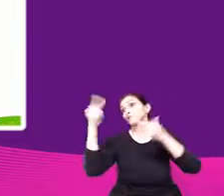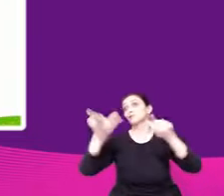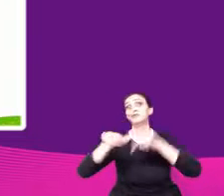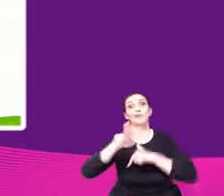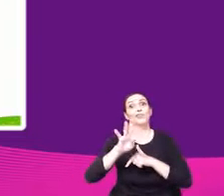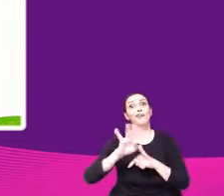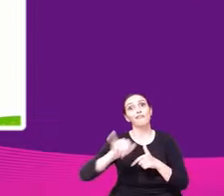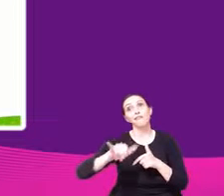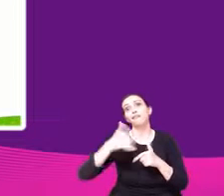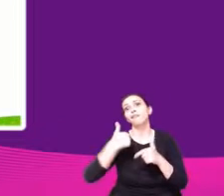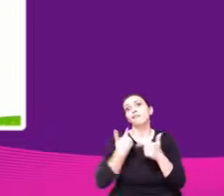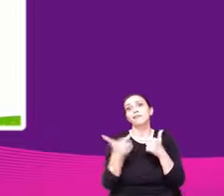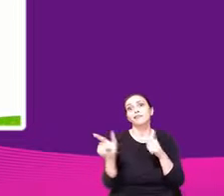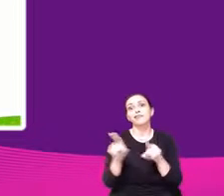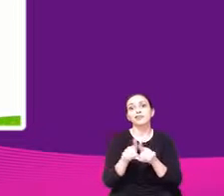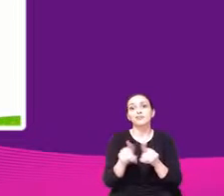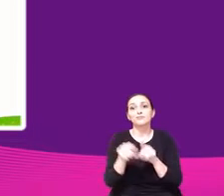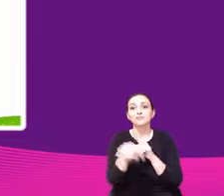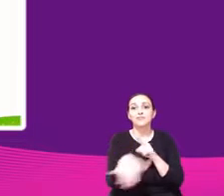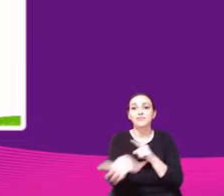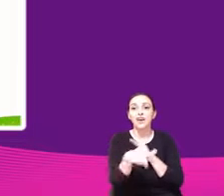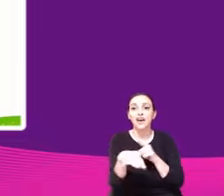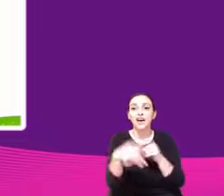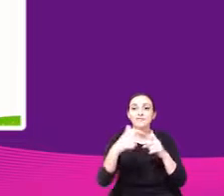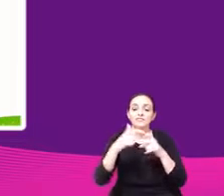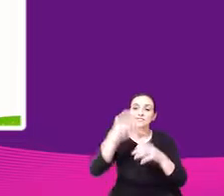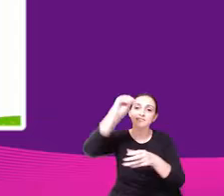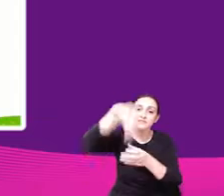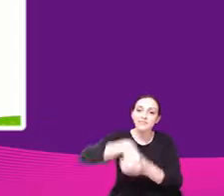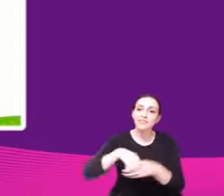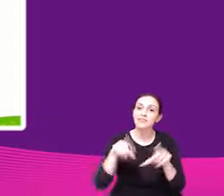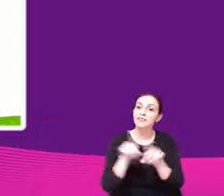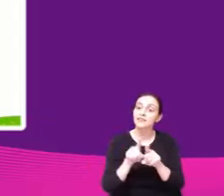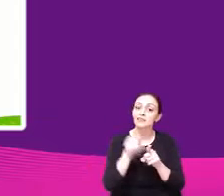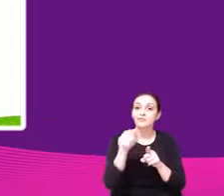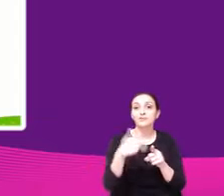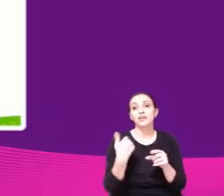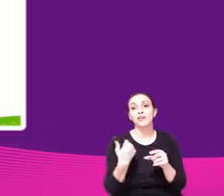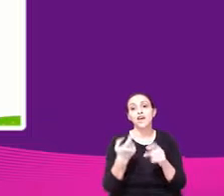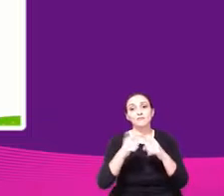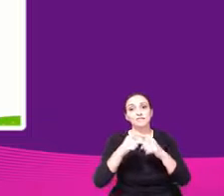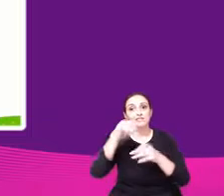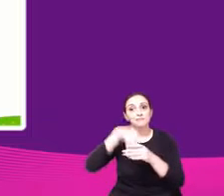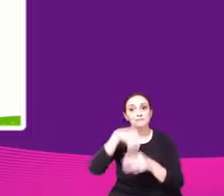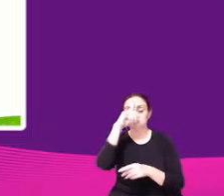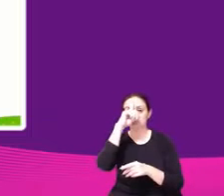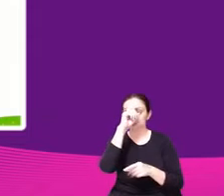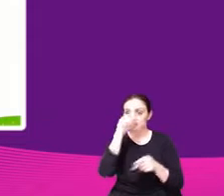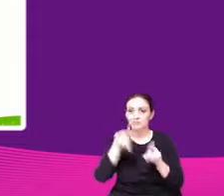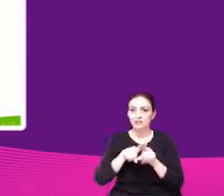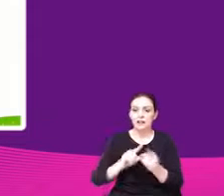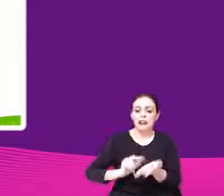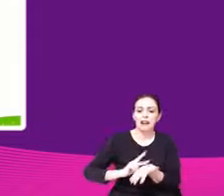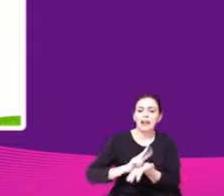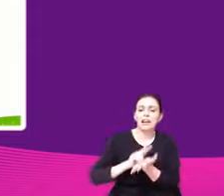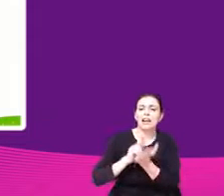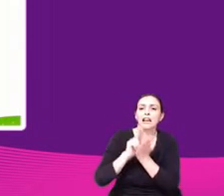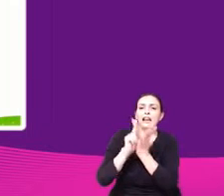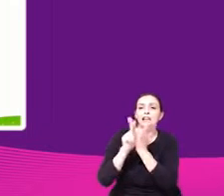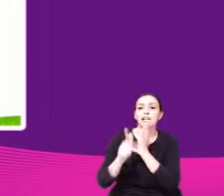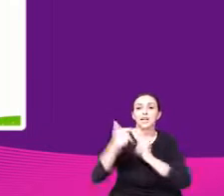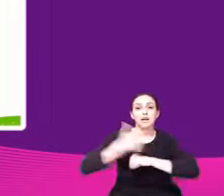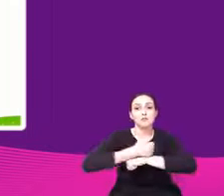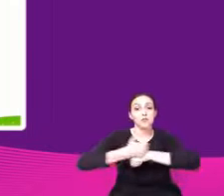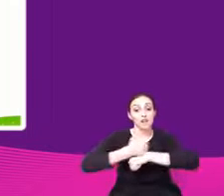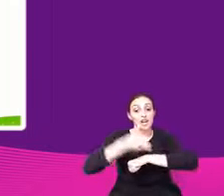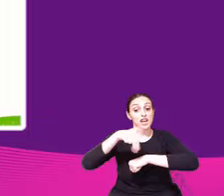E outra área, a área de medicina interna ou de medicina hospitalar, que também é recheada de profissionais de nefrologia